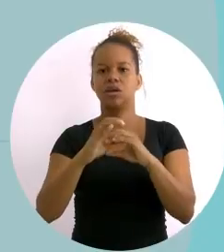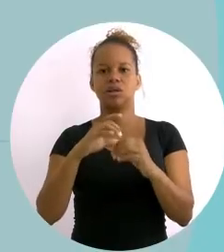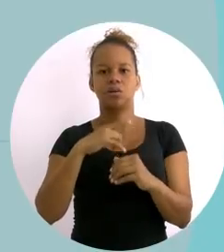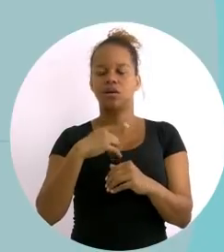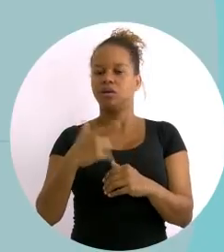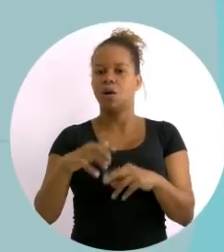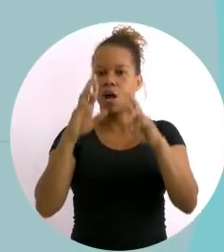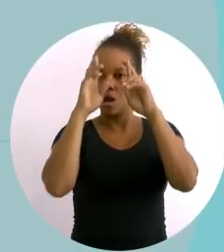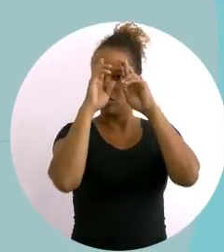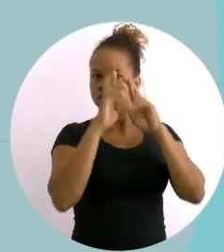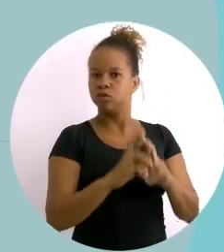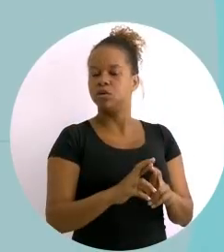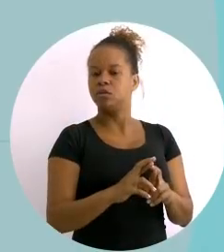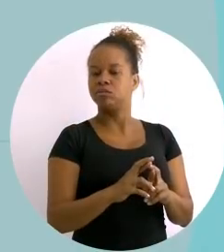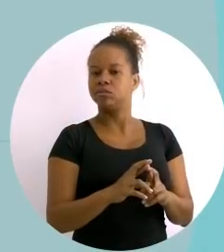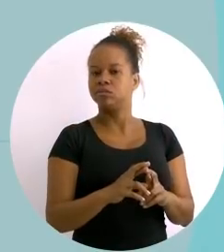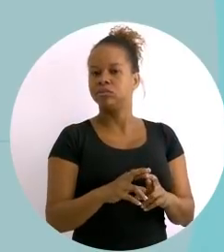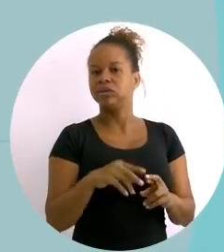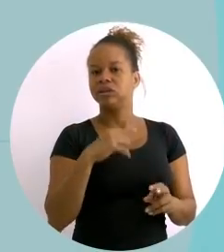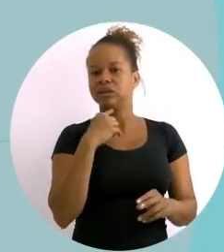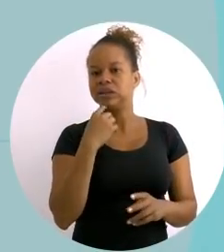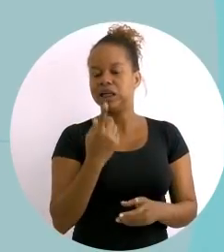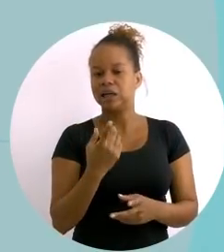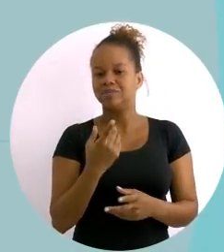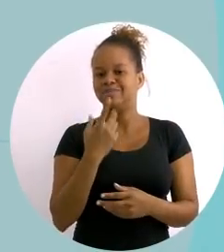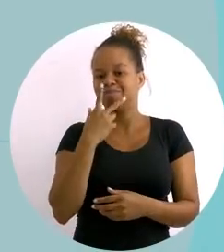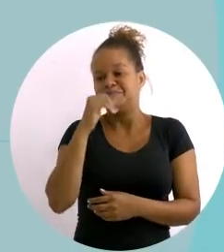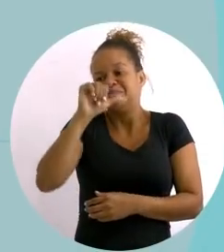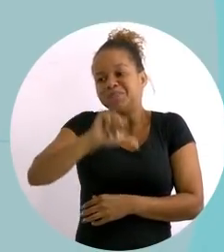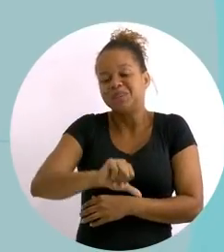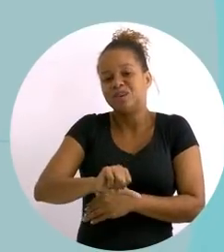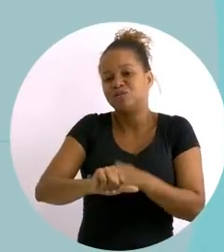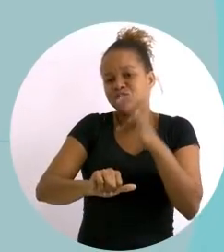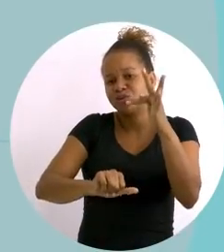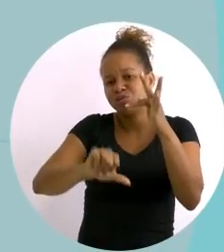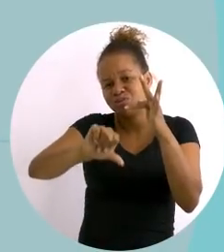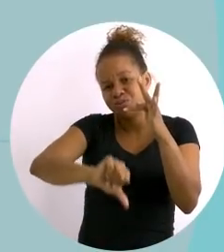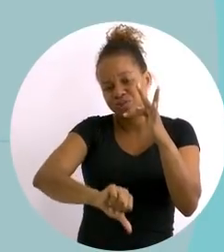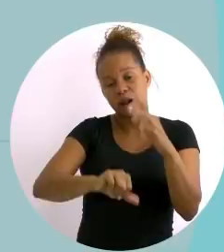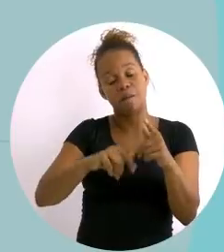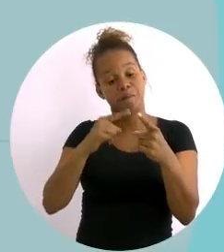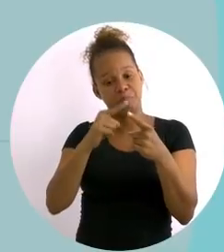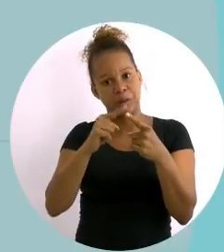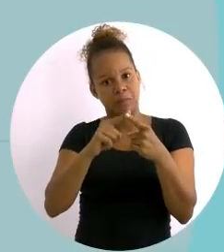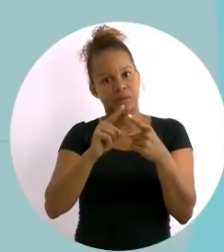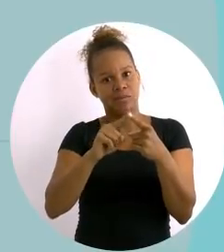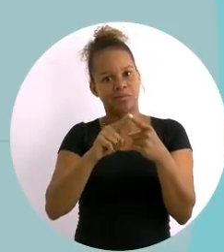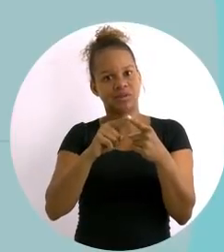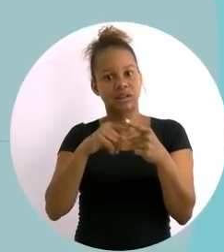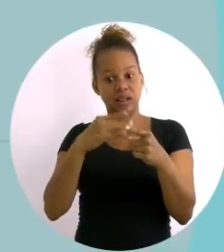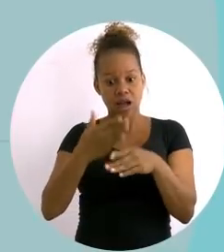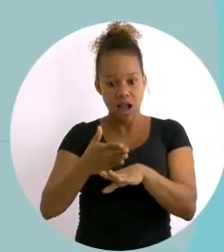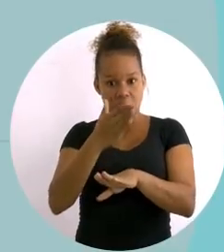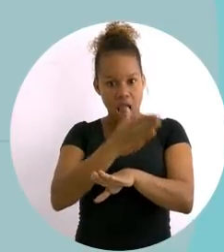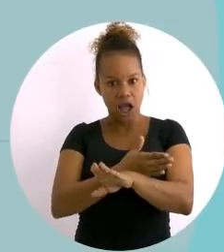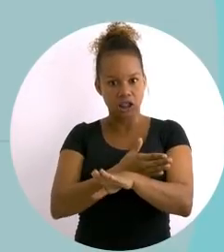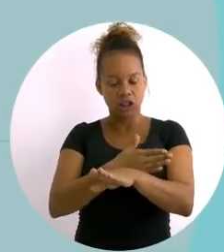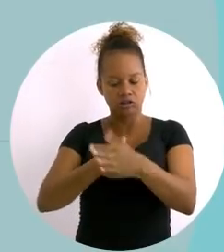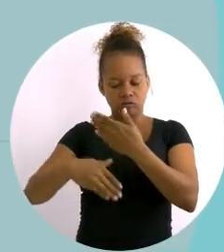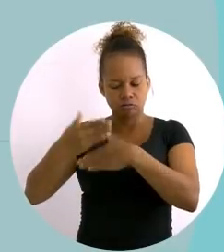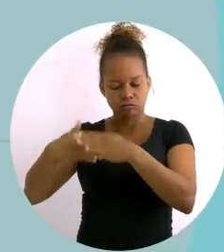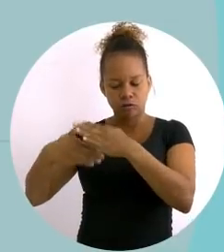não respeitarem a cultura organizacional estarão fadadas ao fracasso. Então, primeiro passo, antes de desenvolver as